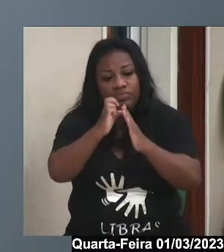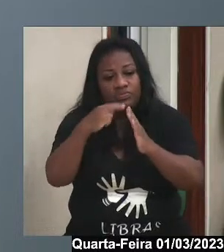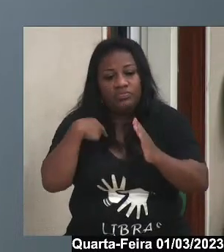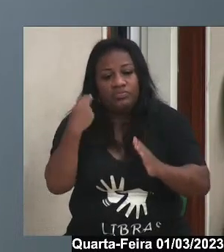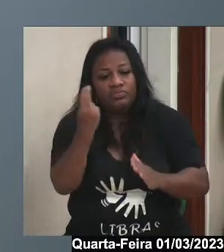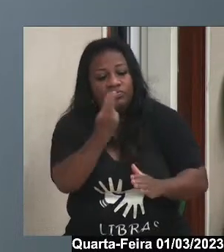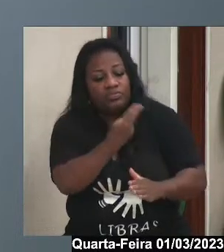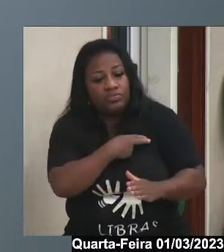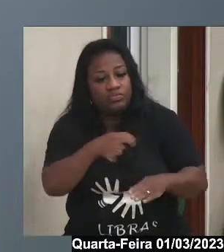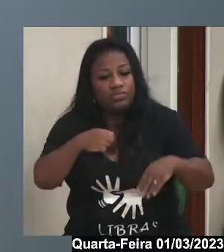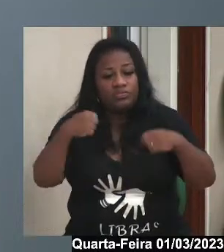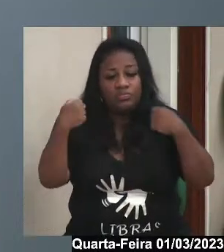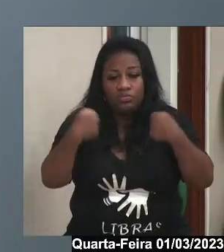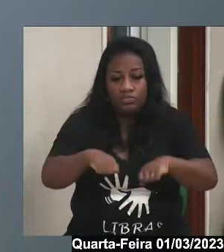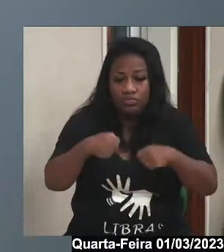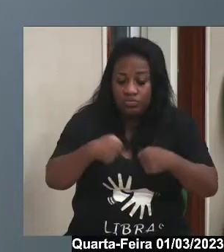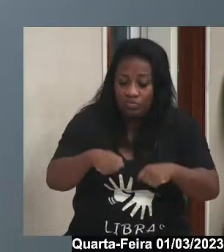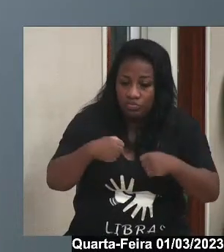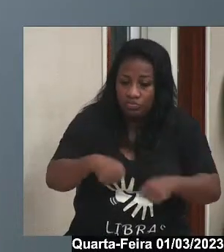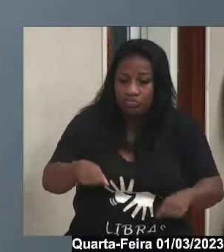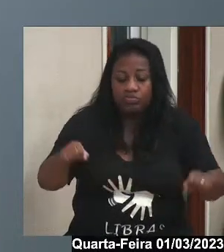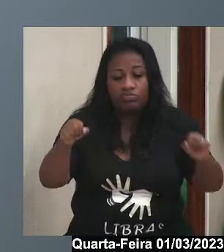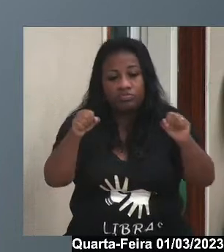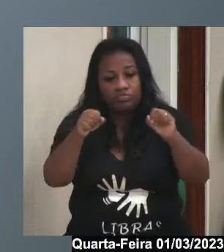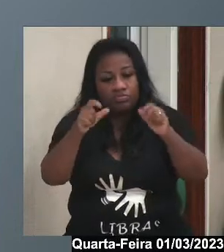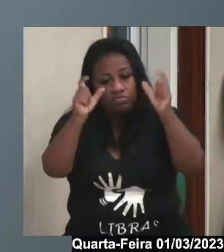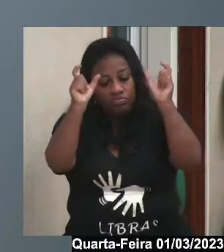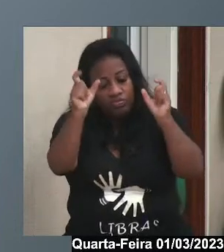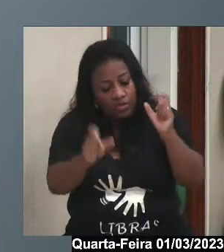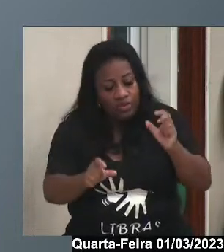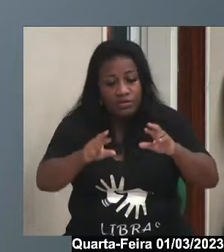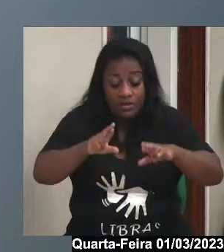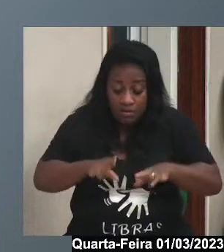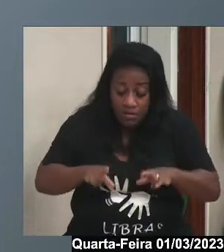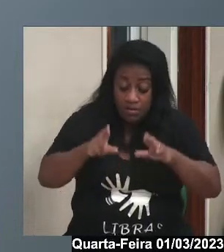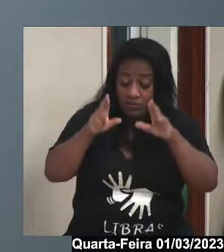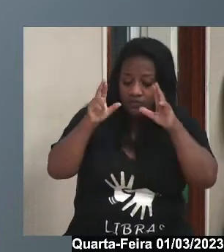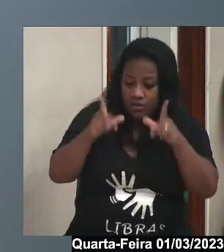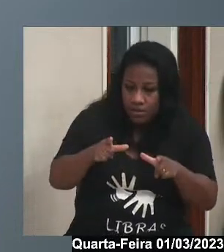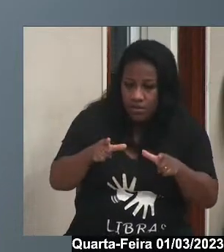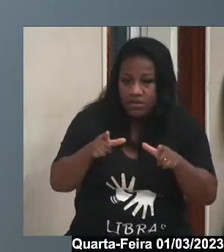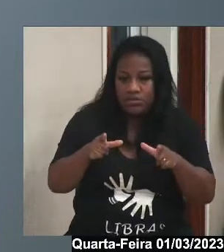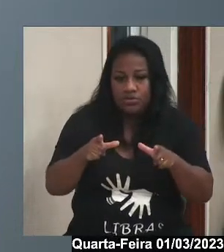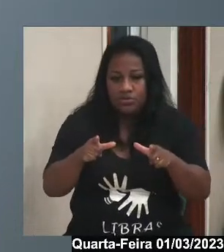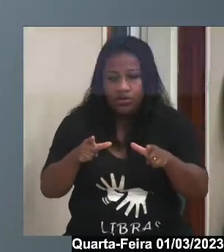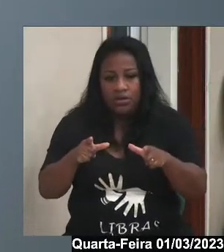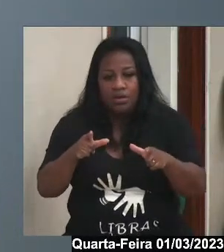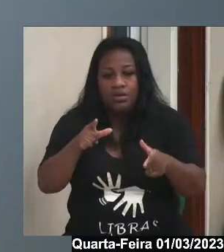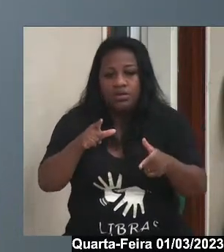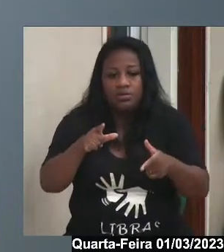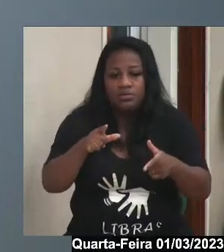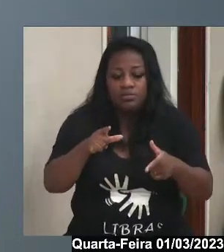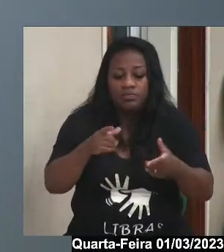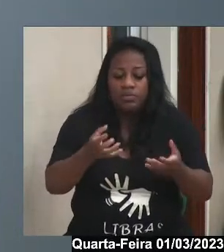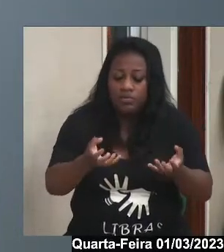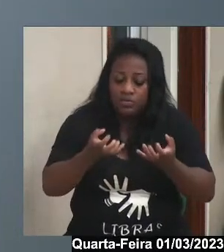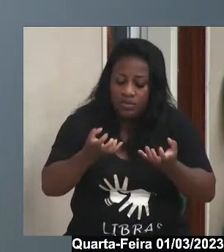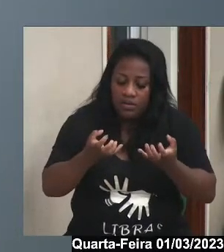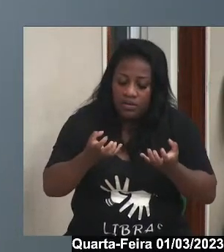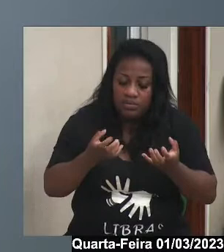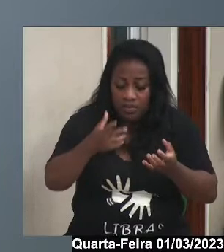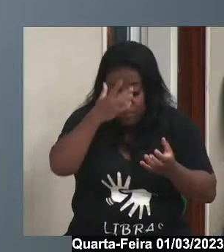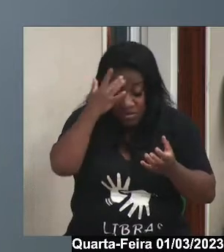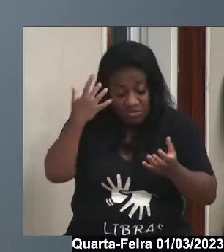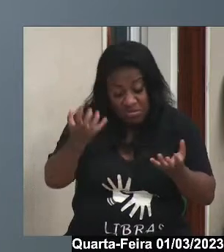só: nós precisamos fazer diferente, mesmo quando as circunstâncias querem nos levar para o caminho